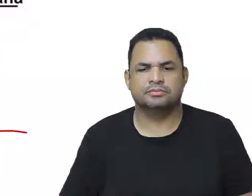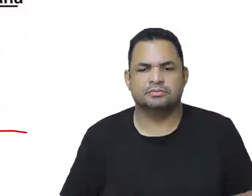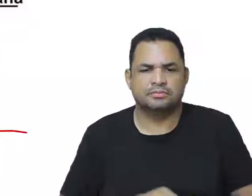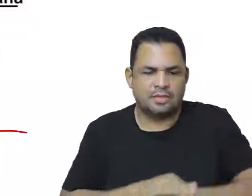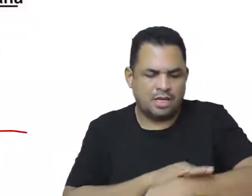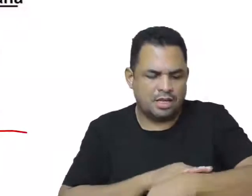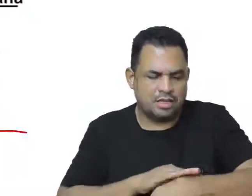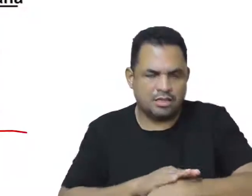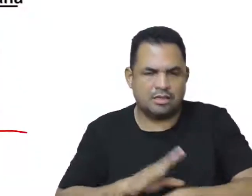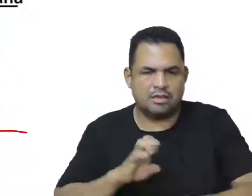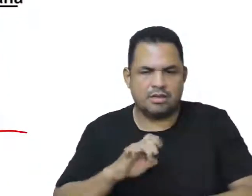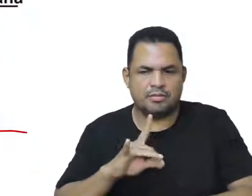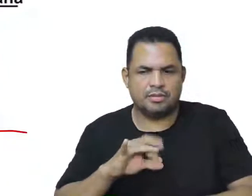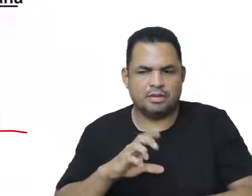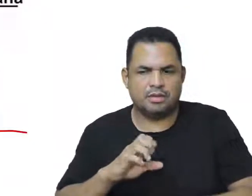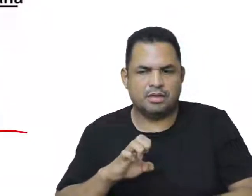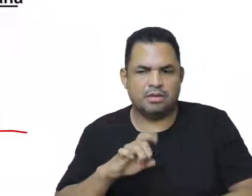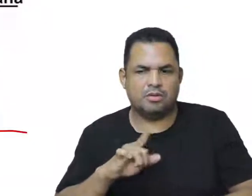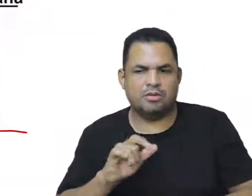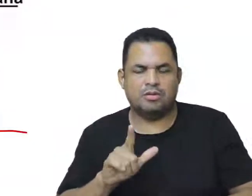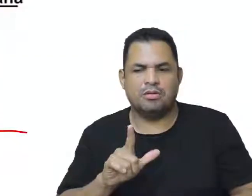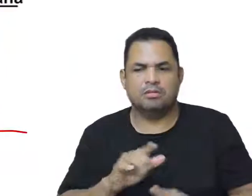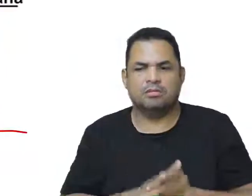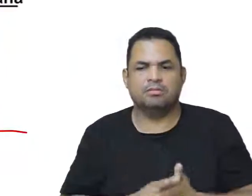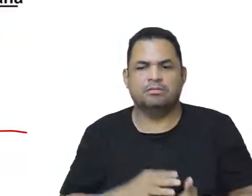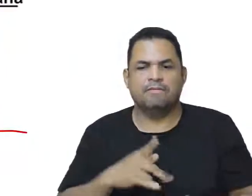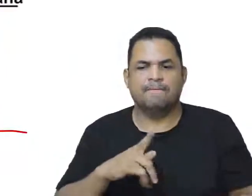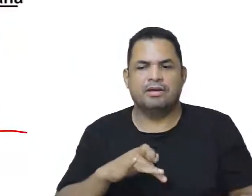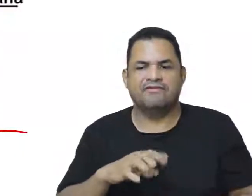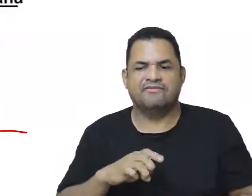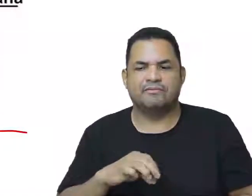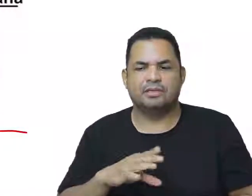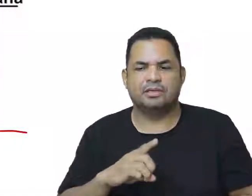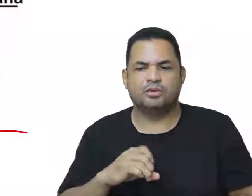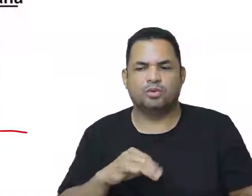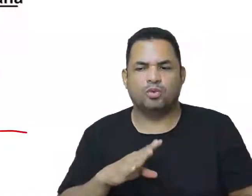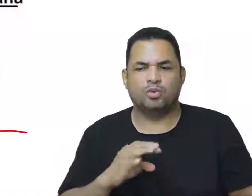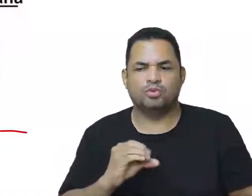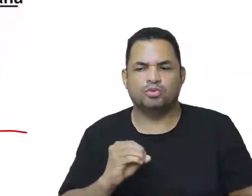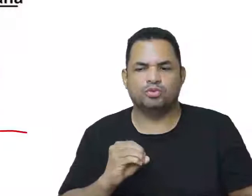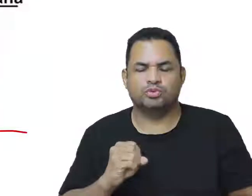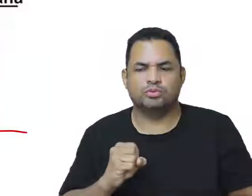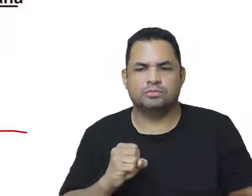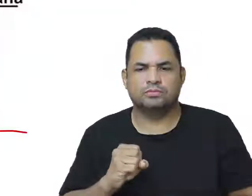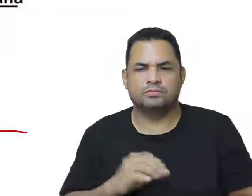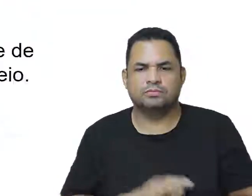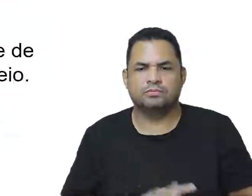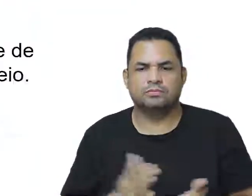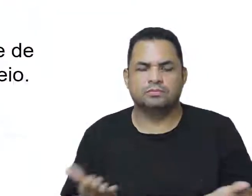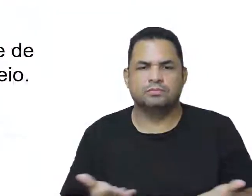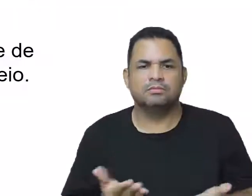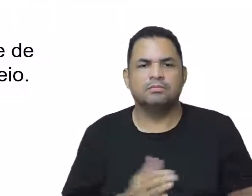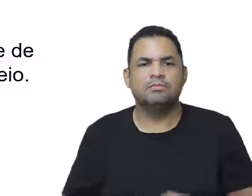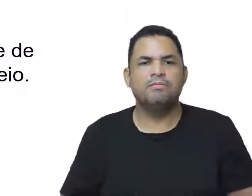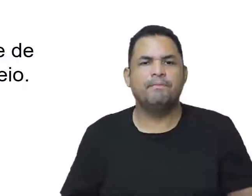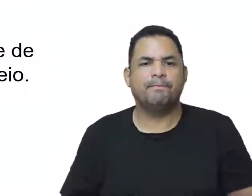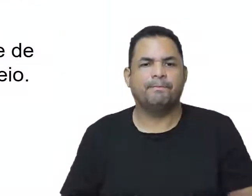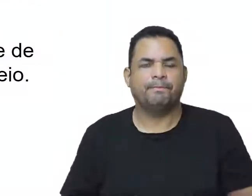tecido epitelial de revestimento estratificado, pavimentoso, não queratinizado. Tá?